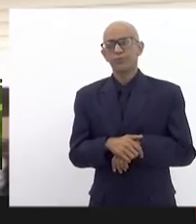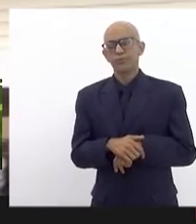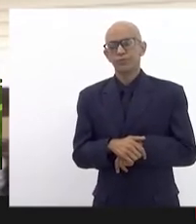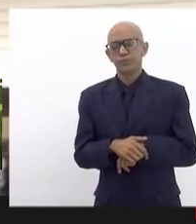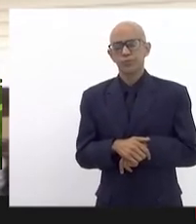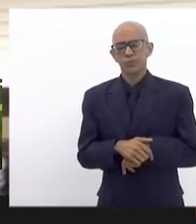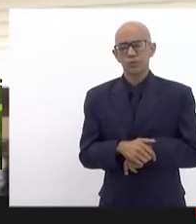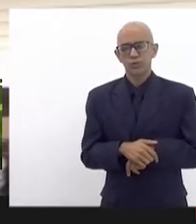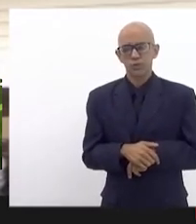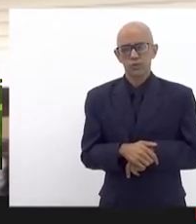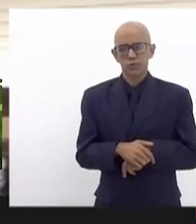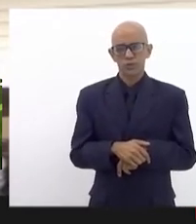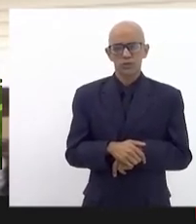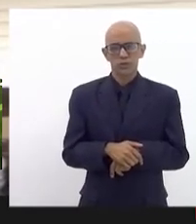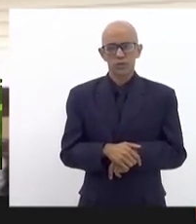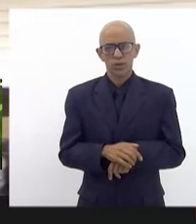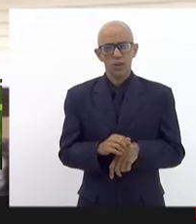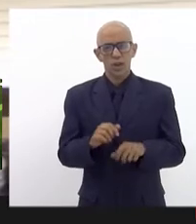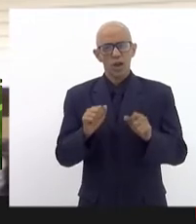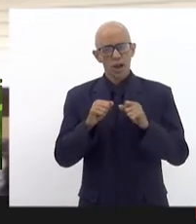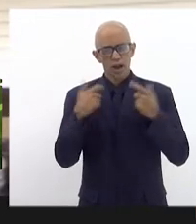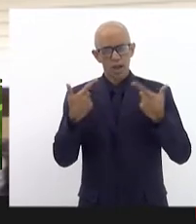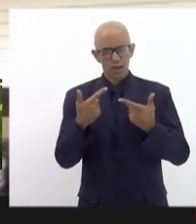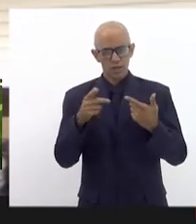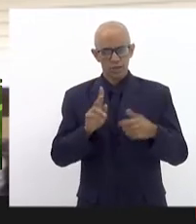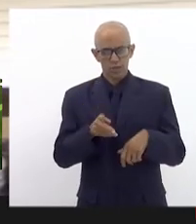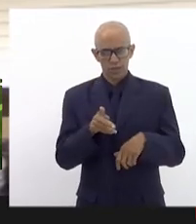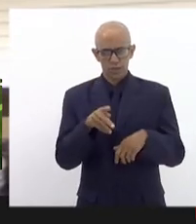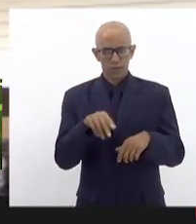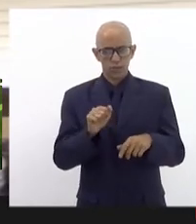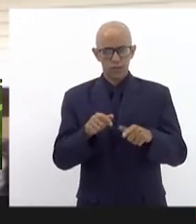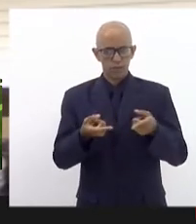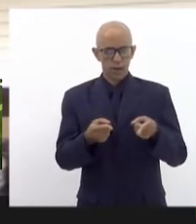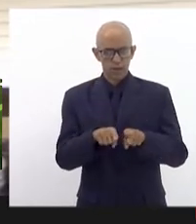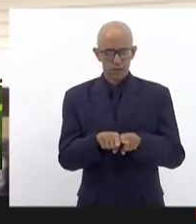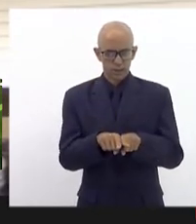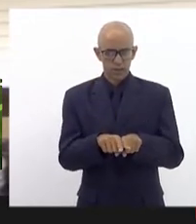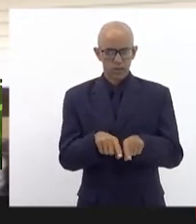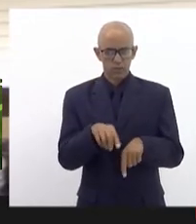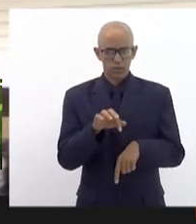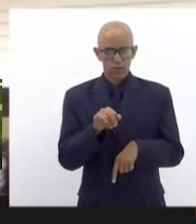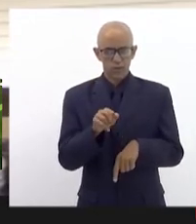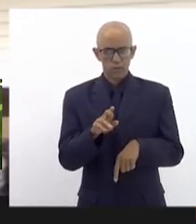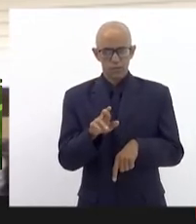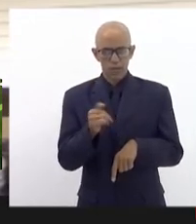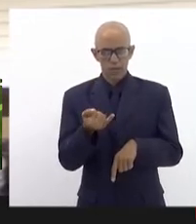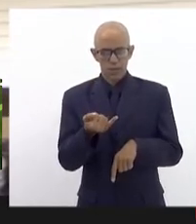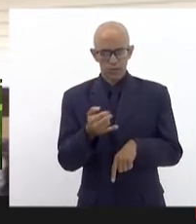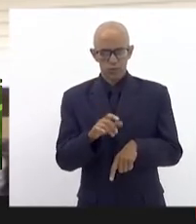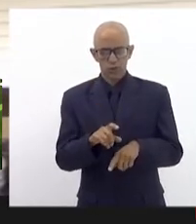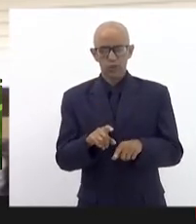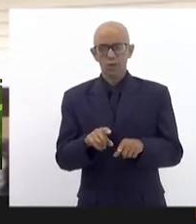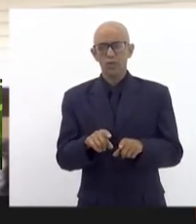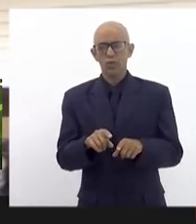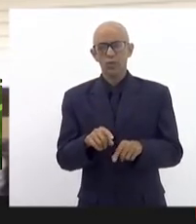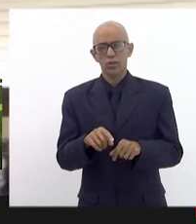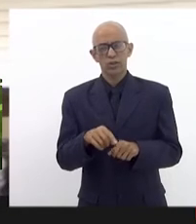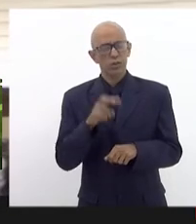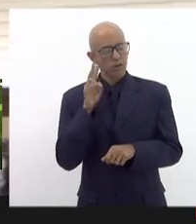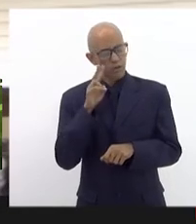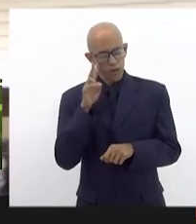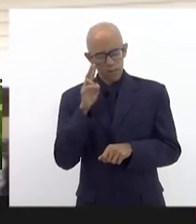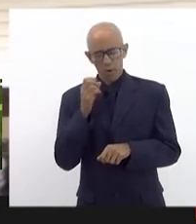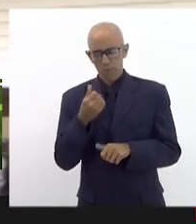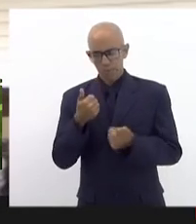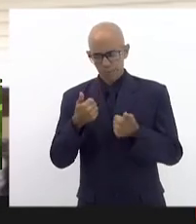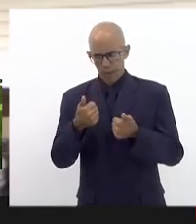o parlamento sempre foi parceiro da FAPERJ em momentos de crise, como o Deus lembrou muito bem. Né? Então, mas não é porque